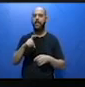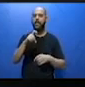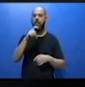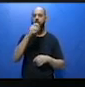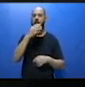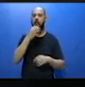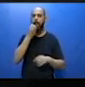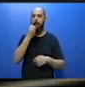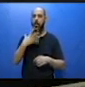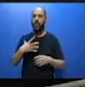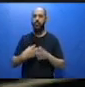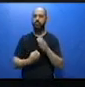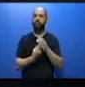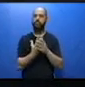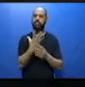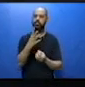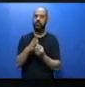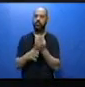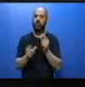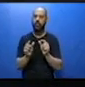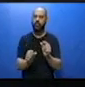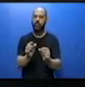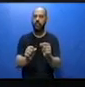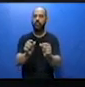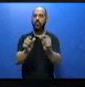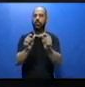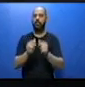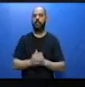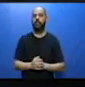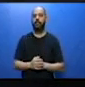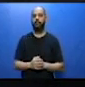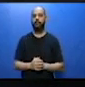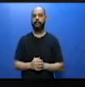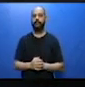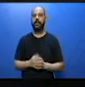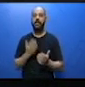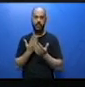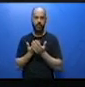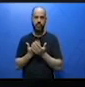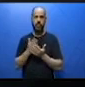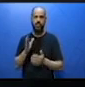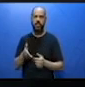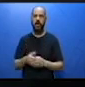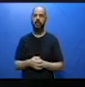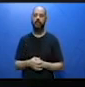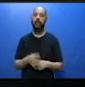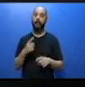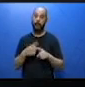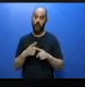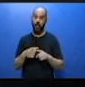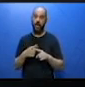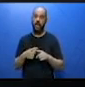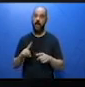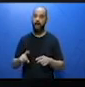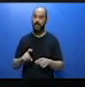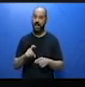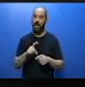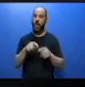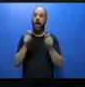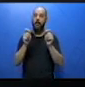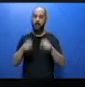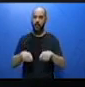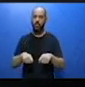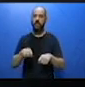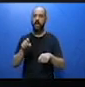estudar. As minhocas tornam o solo favorável ao plantio, pois possibilita que ele